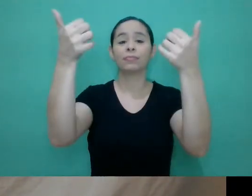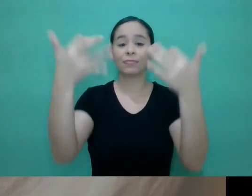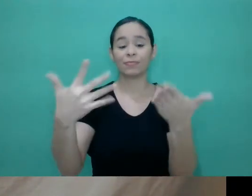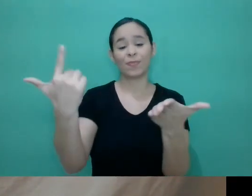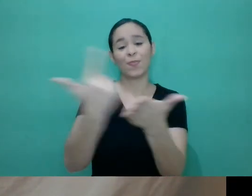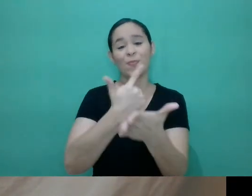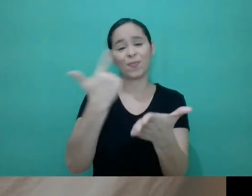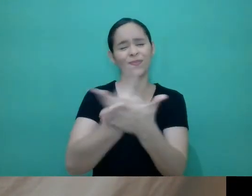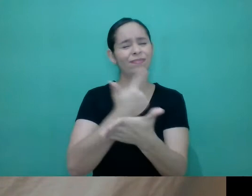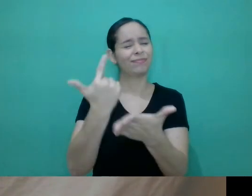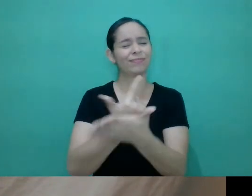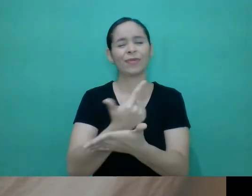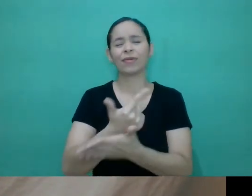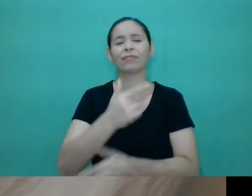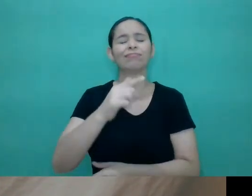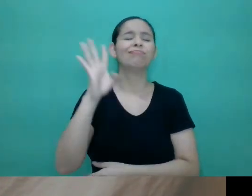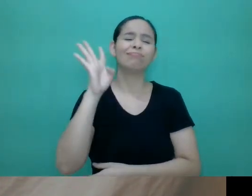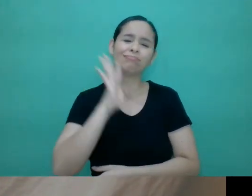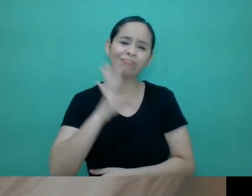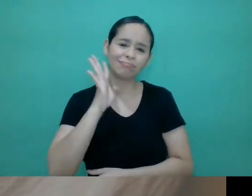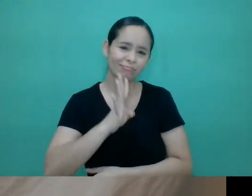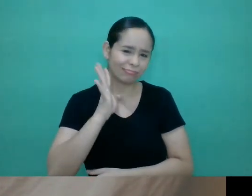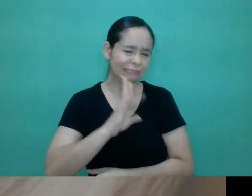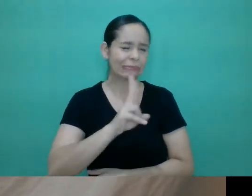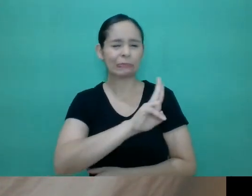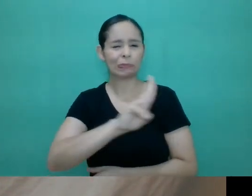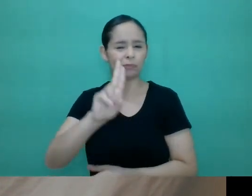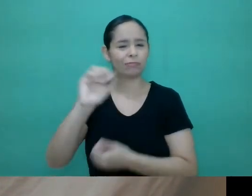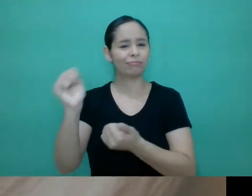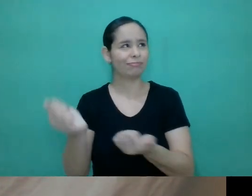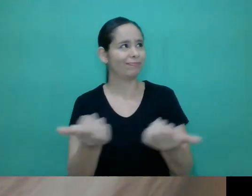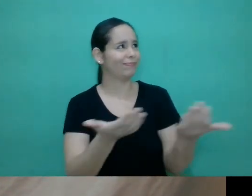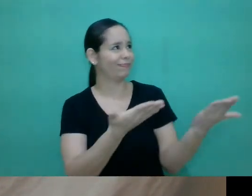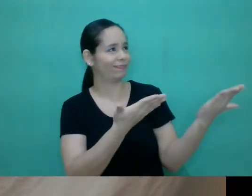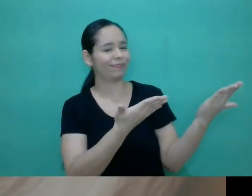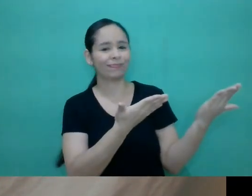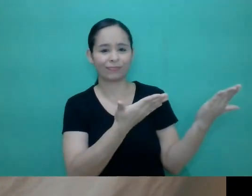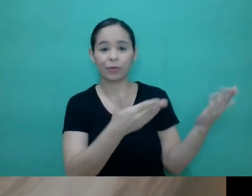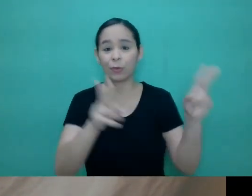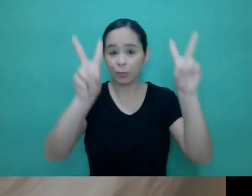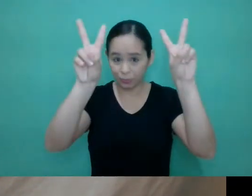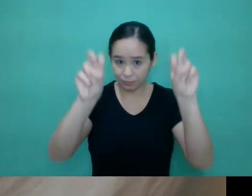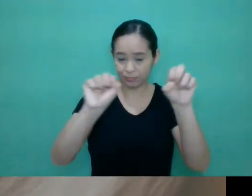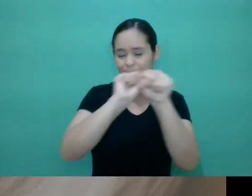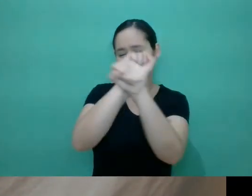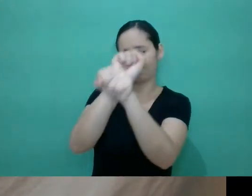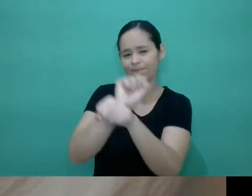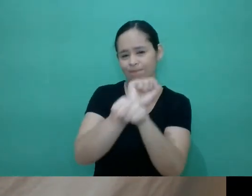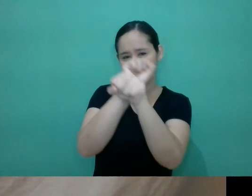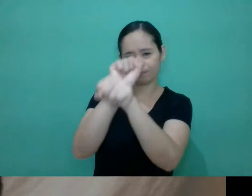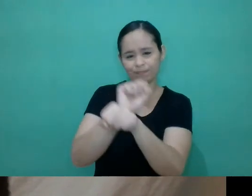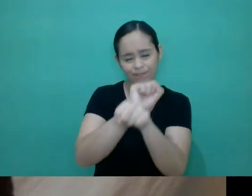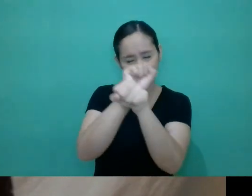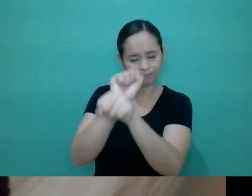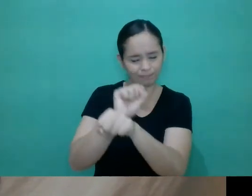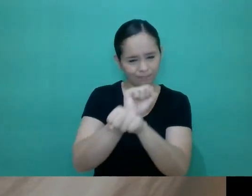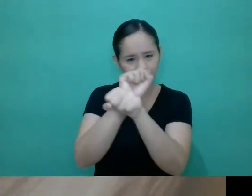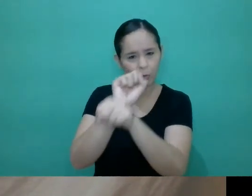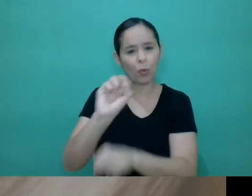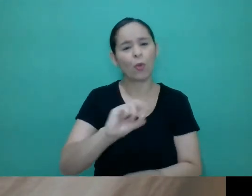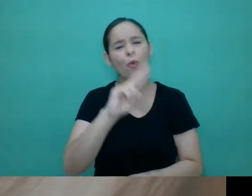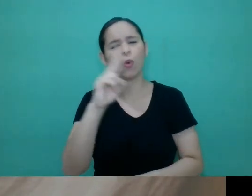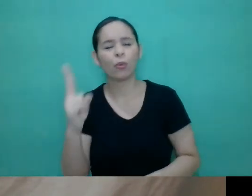dela mais interessantes, que é o primeiro ensaio, né, que se chama A Escravidão ou o